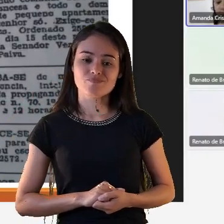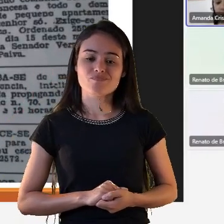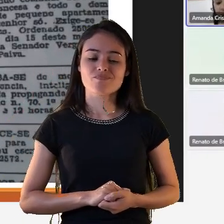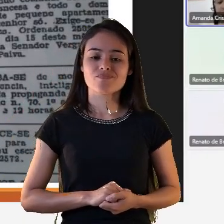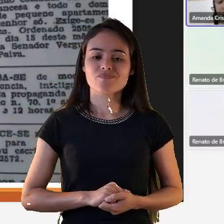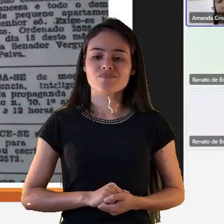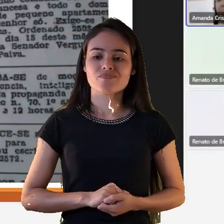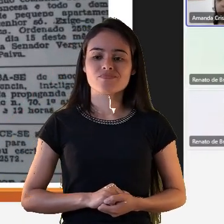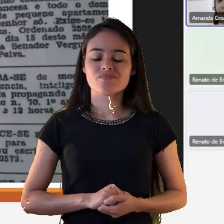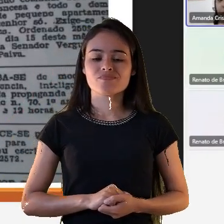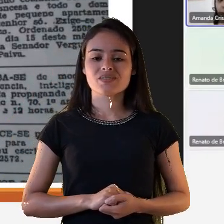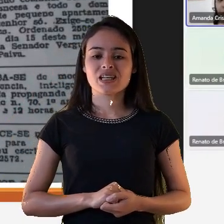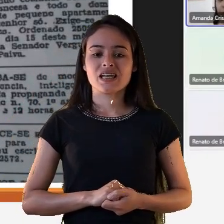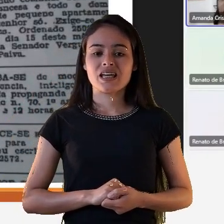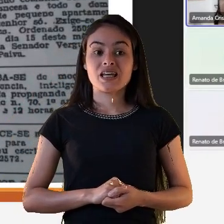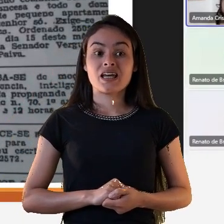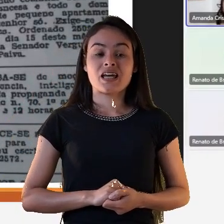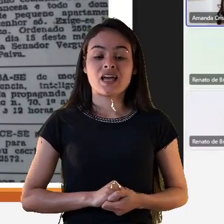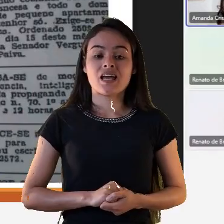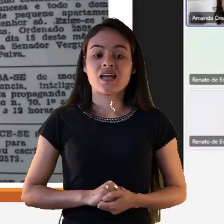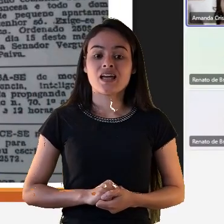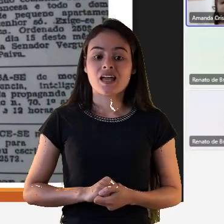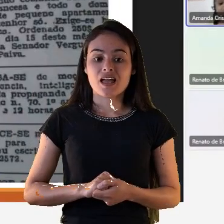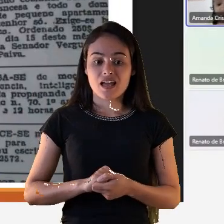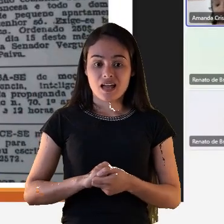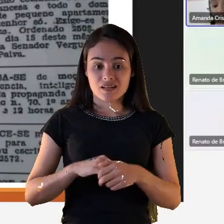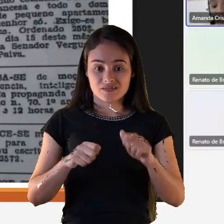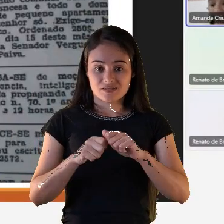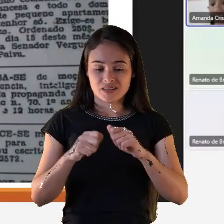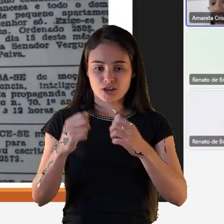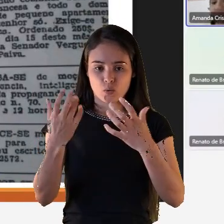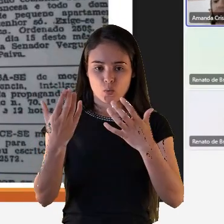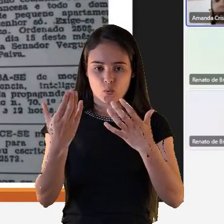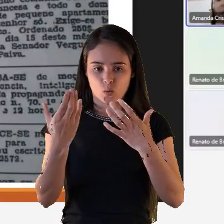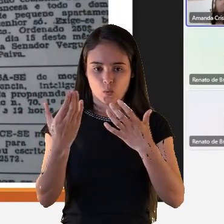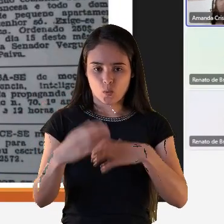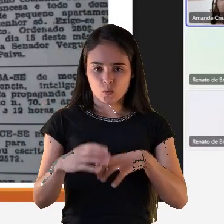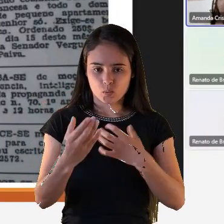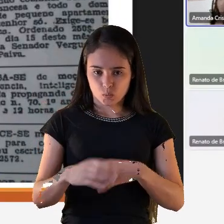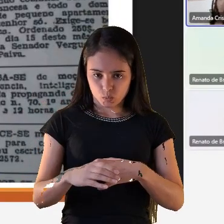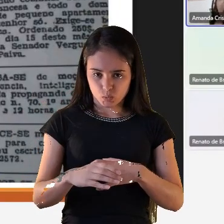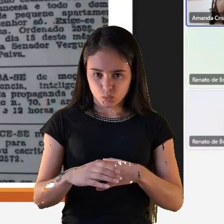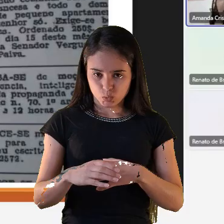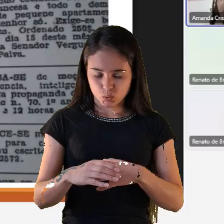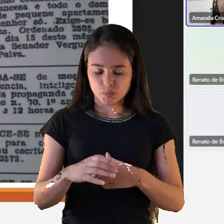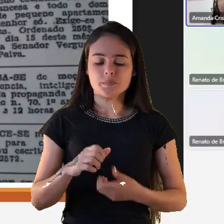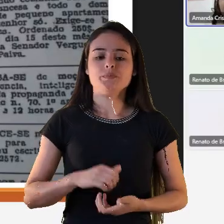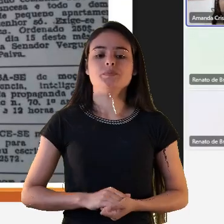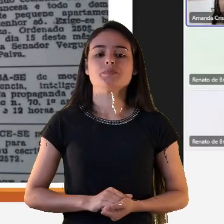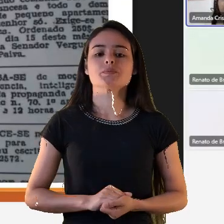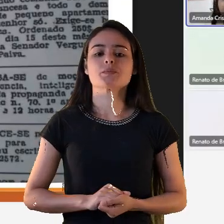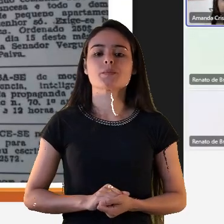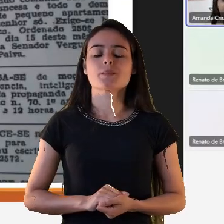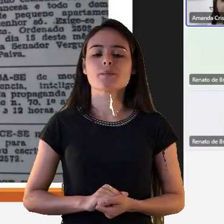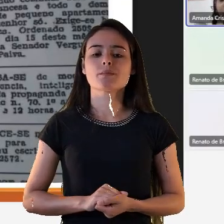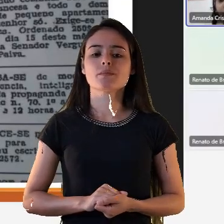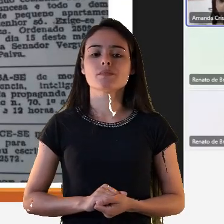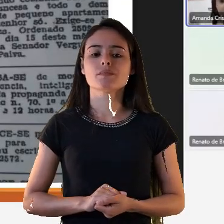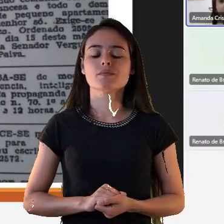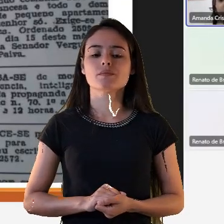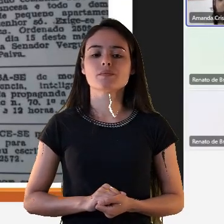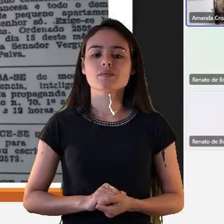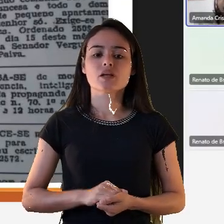antes de ser chamada no concurso, né, eu já tinha passado, mas não tinha sido chamada, eu procurei, eu já